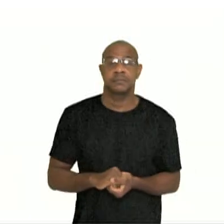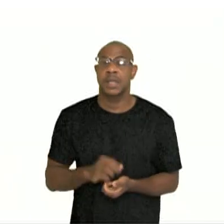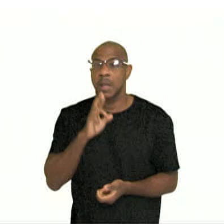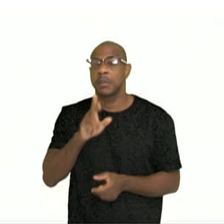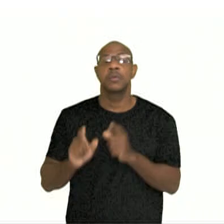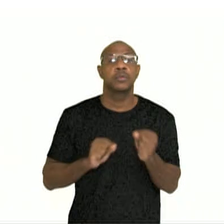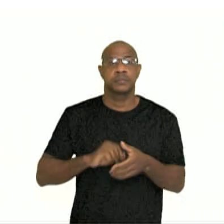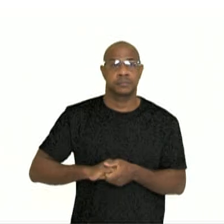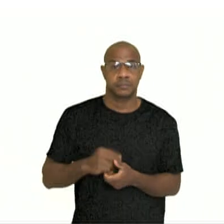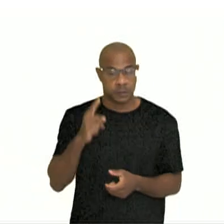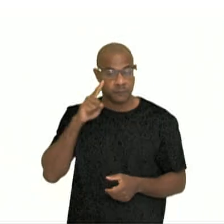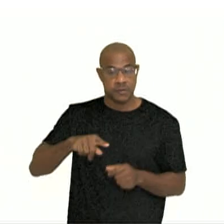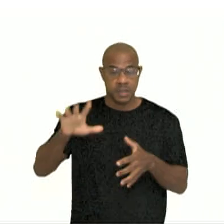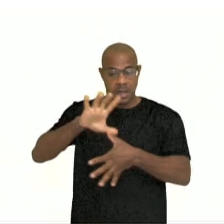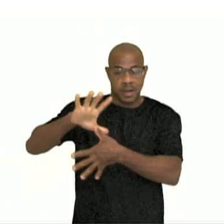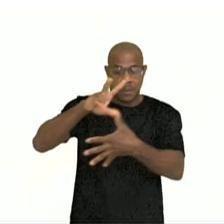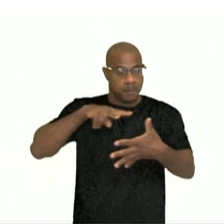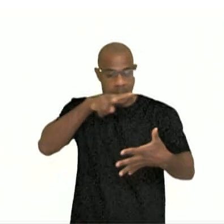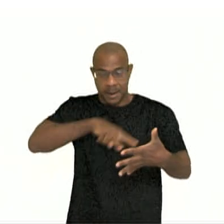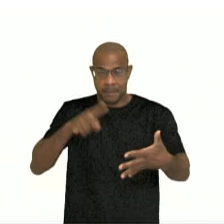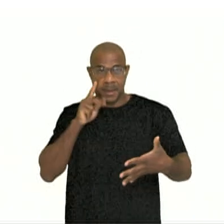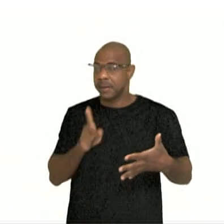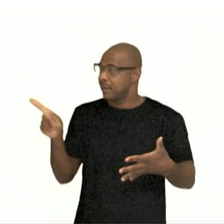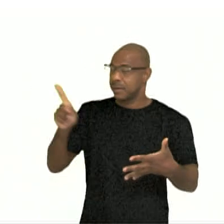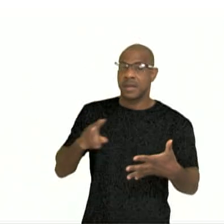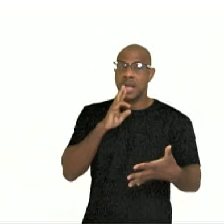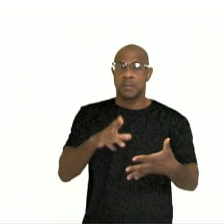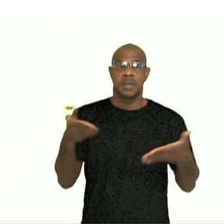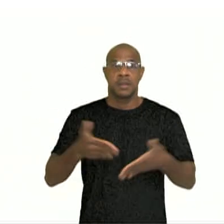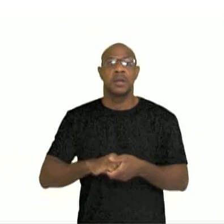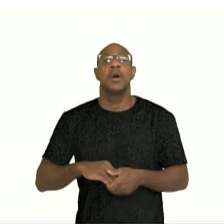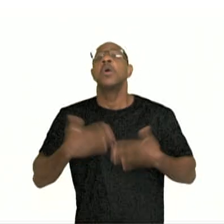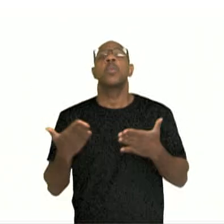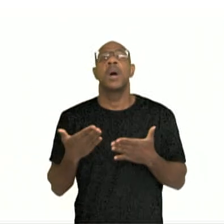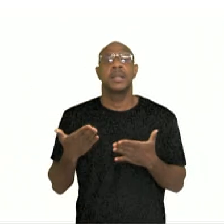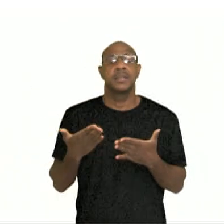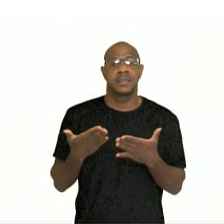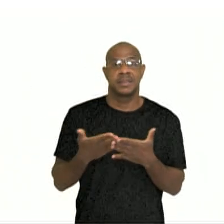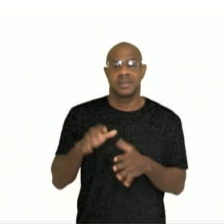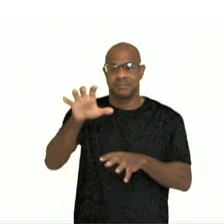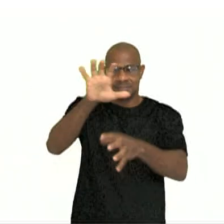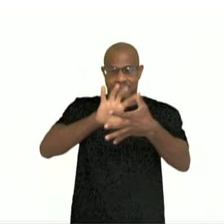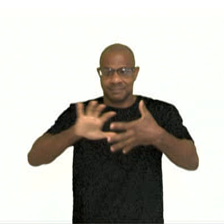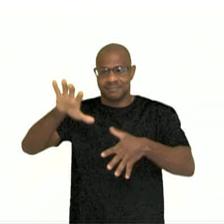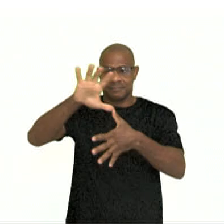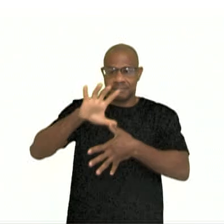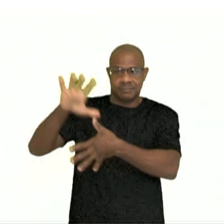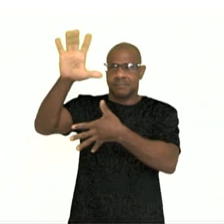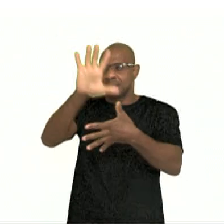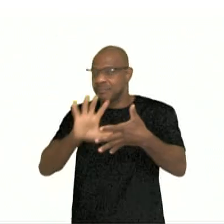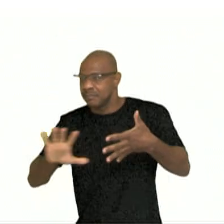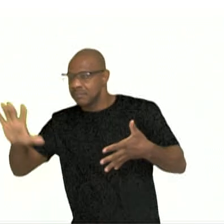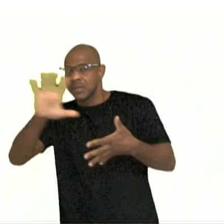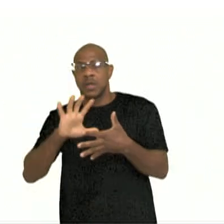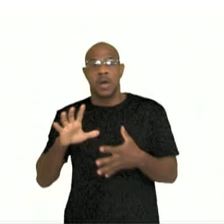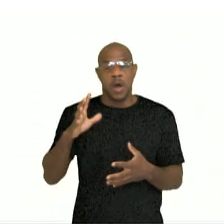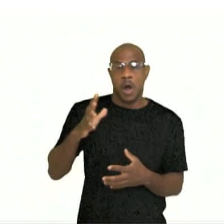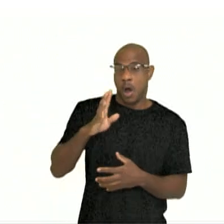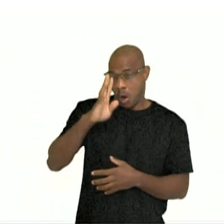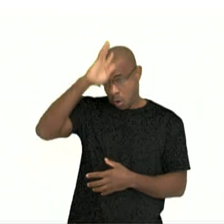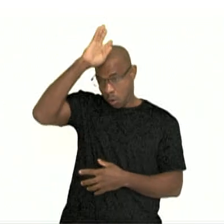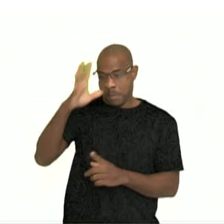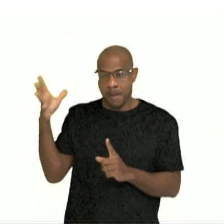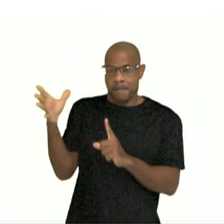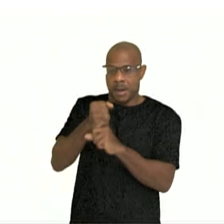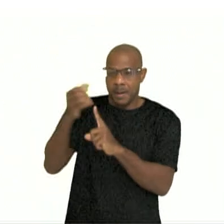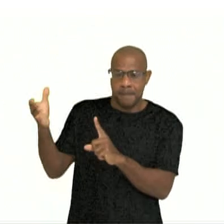responda. Analise um mapa e responda quais continentes e cidades importantes Roma conquistou com o domínio do